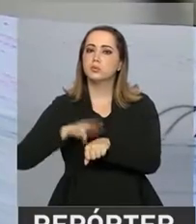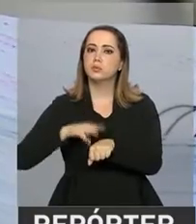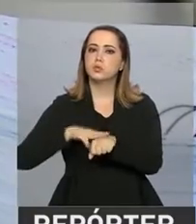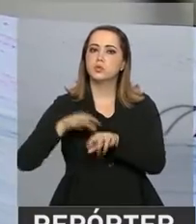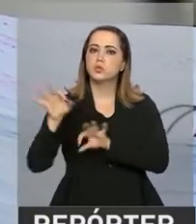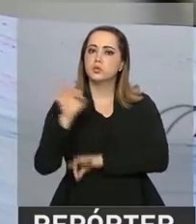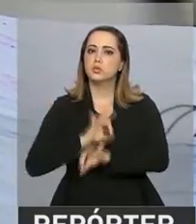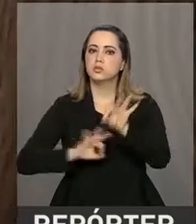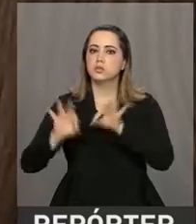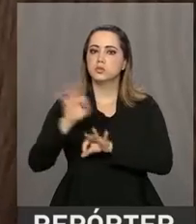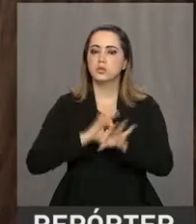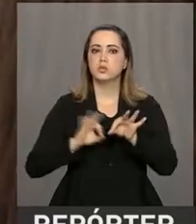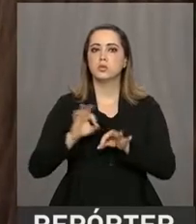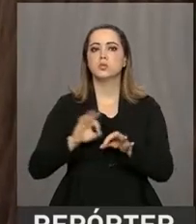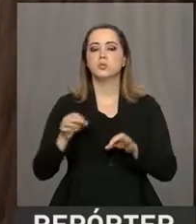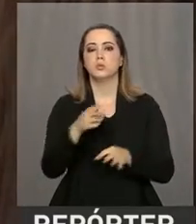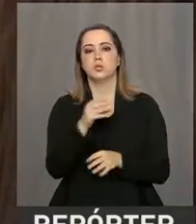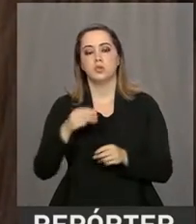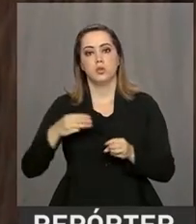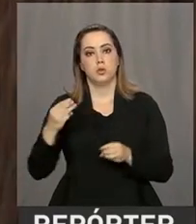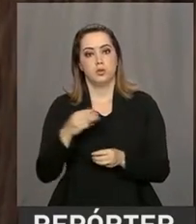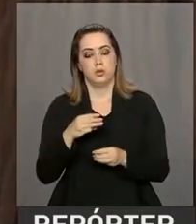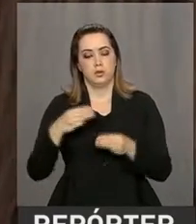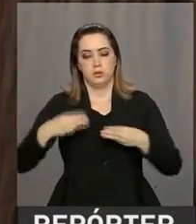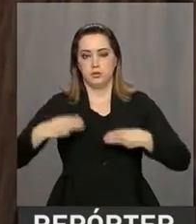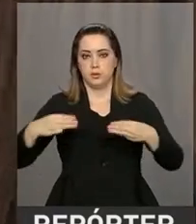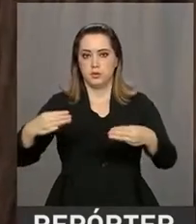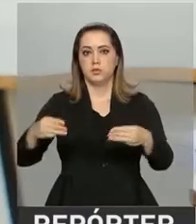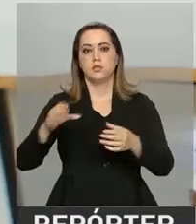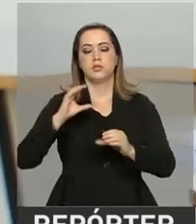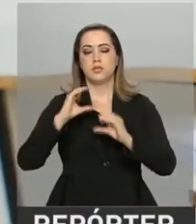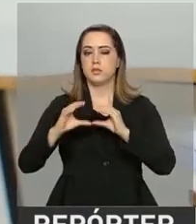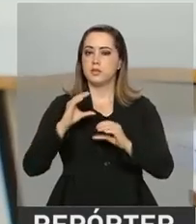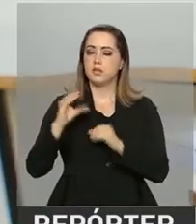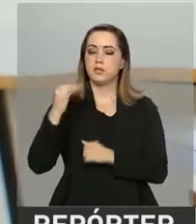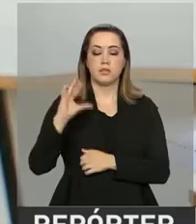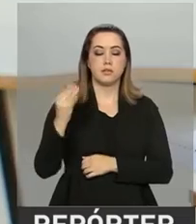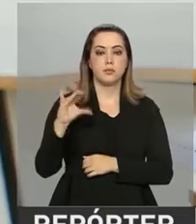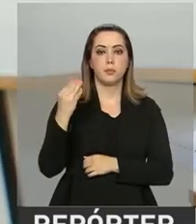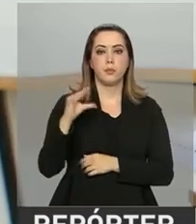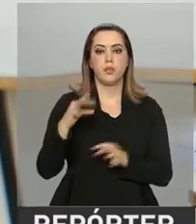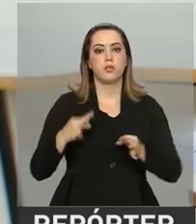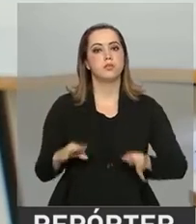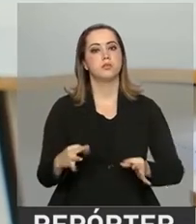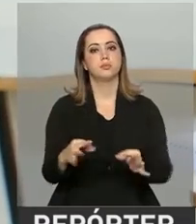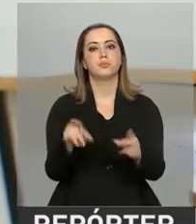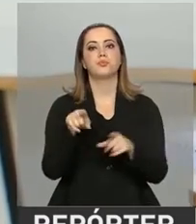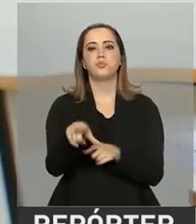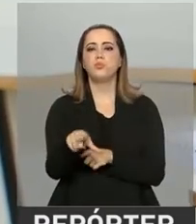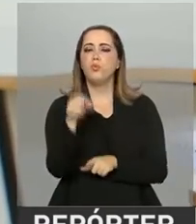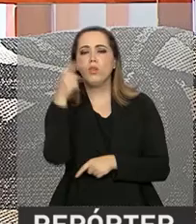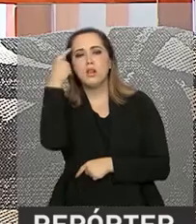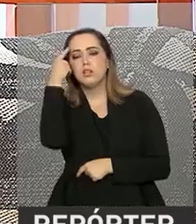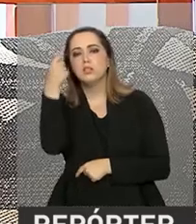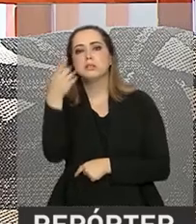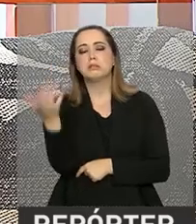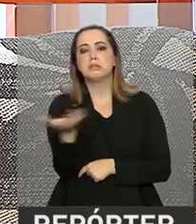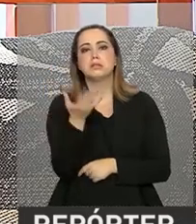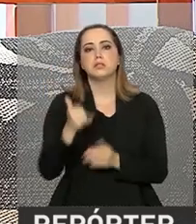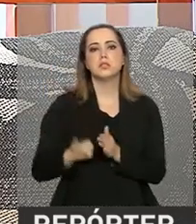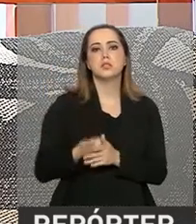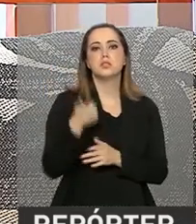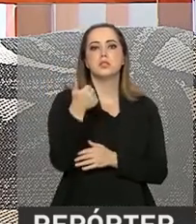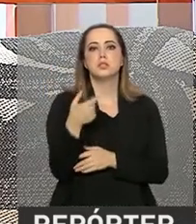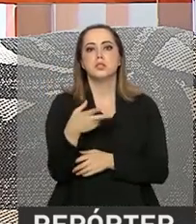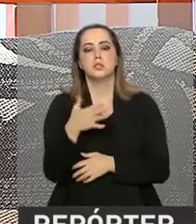tecnologia e inovações e comunicações a idéia é despertar o interesse dos jovens pela matemática 1º t